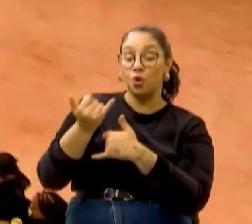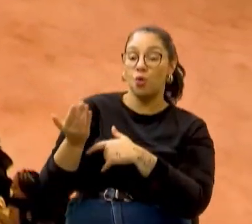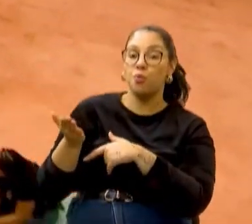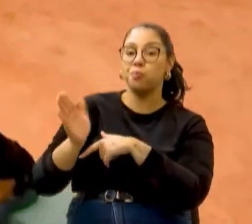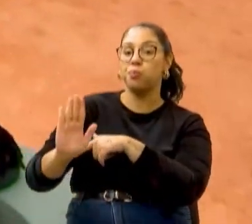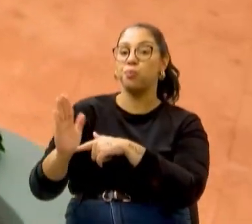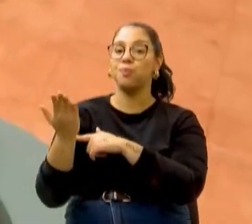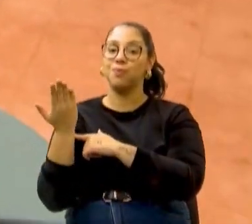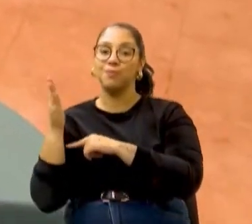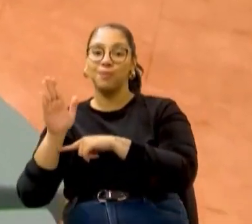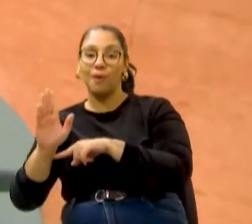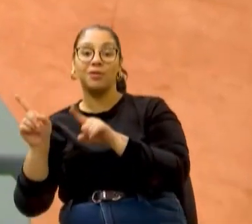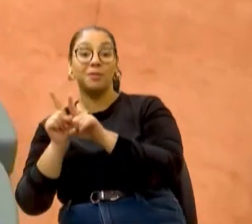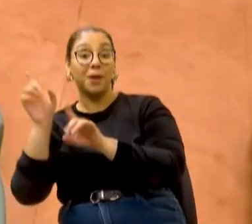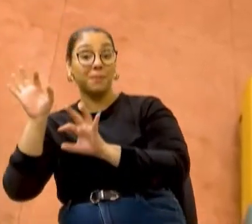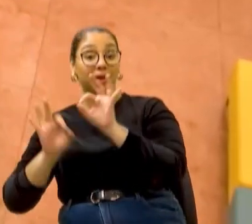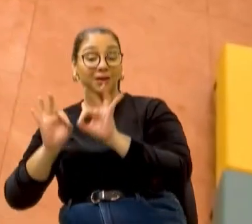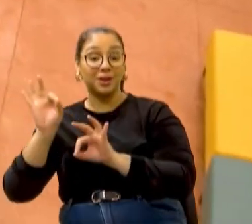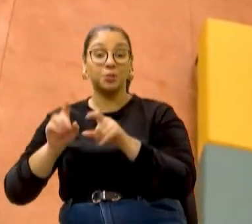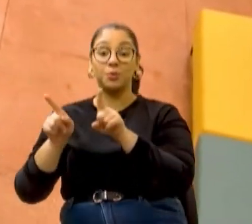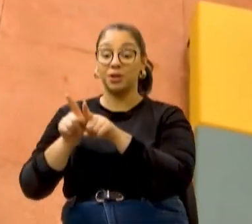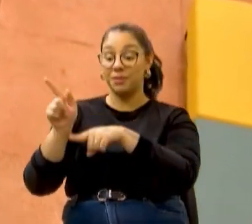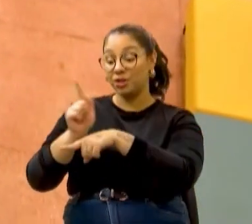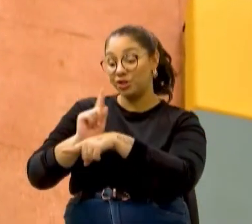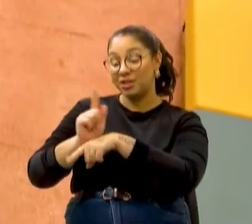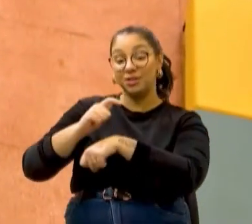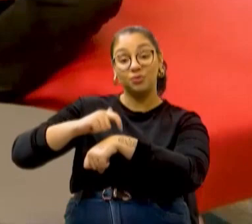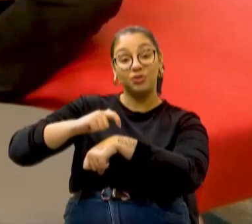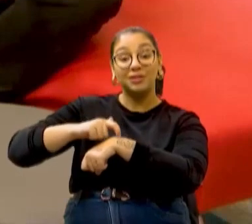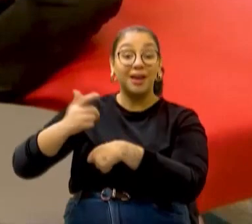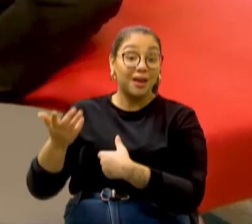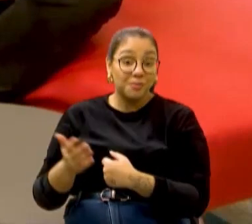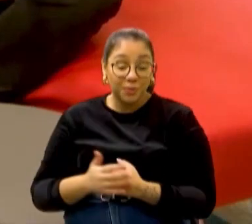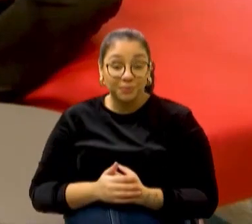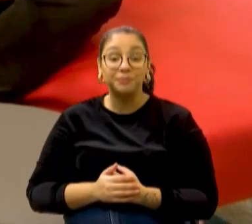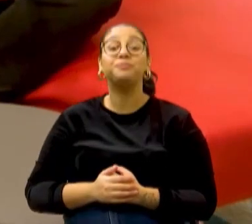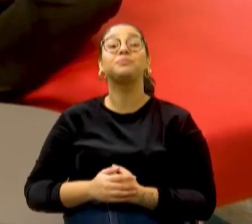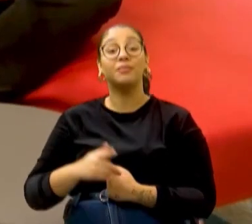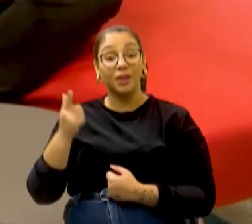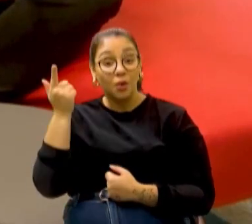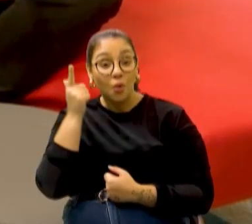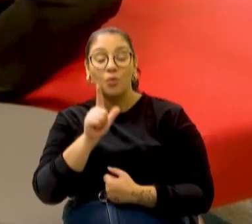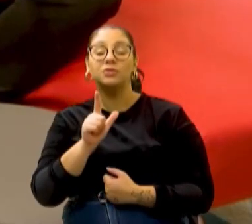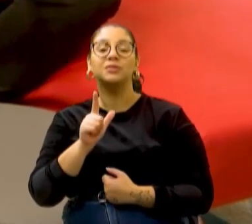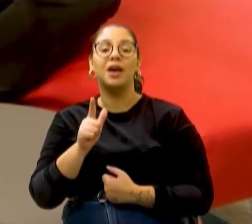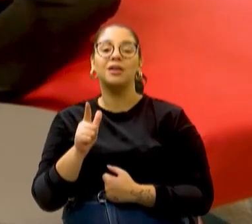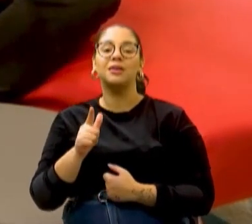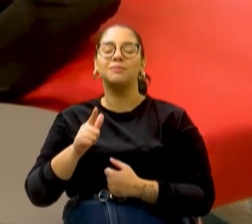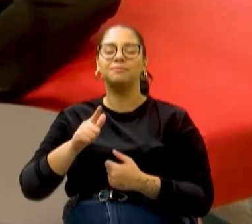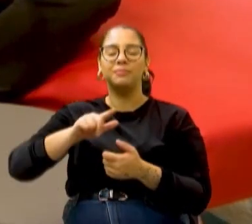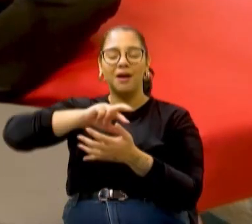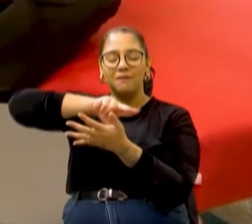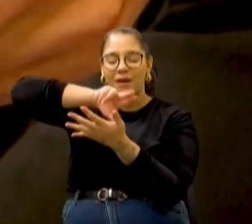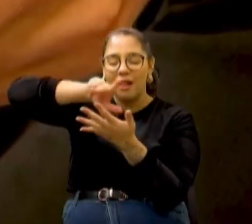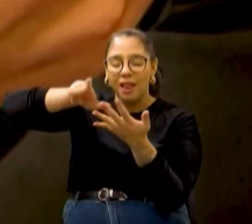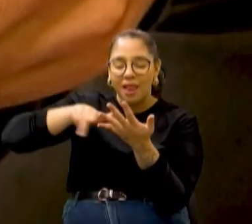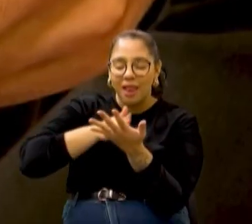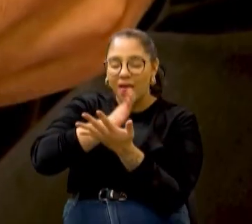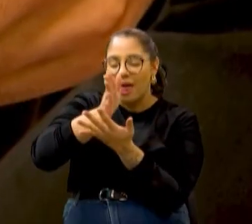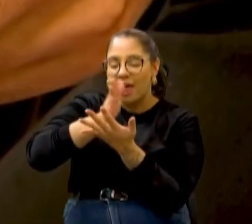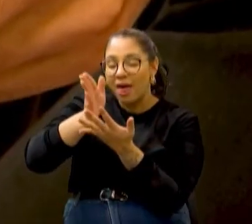então jogos que trabalham a colaboratividade planejamento gestão de tempo e então a gente consegue